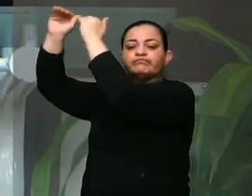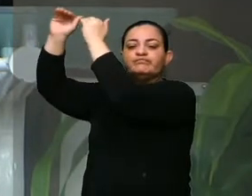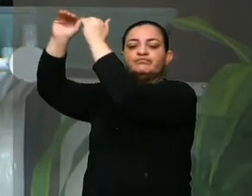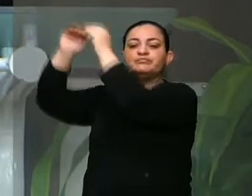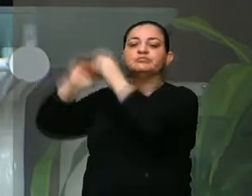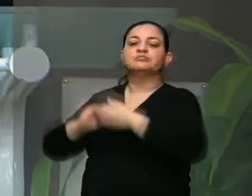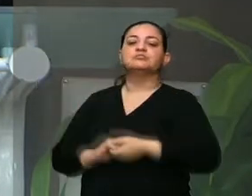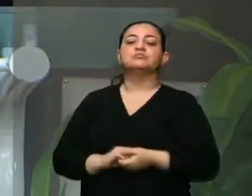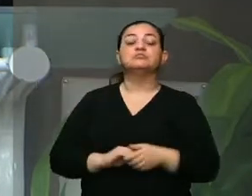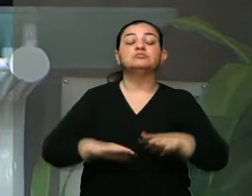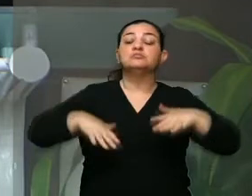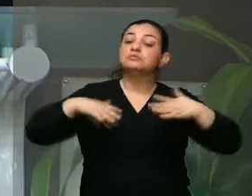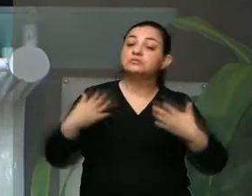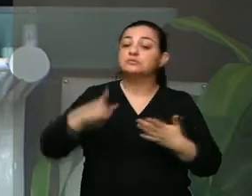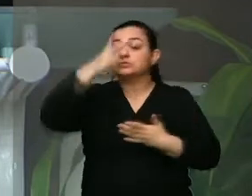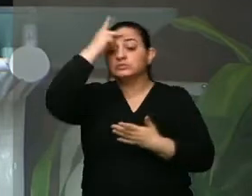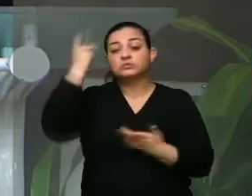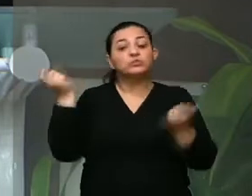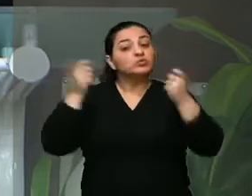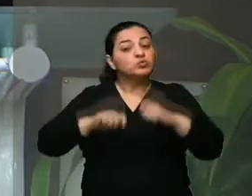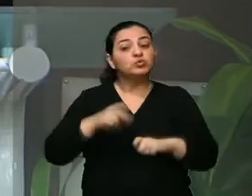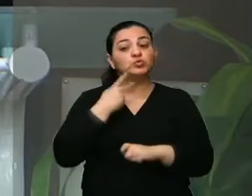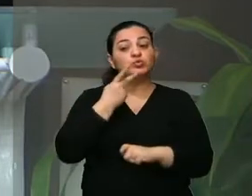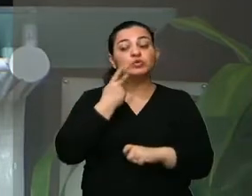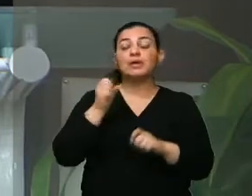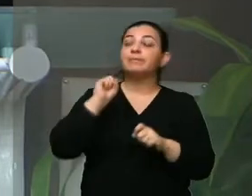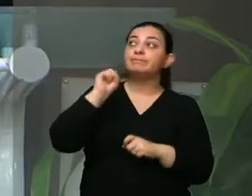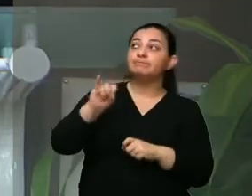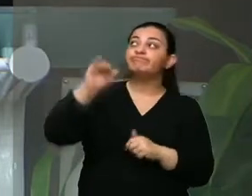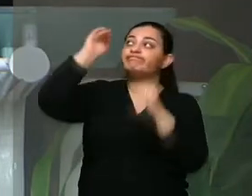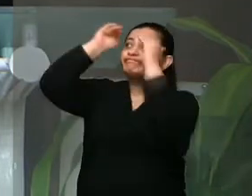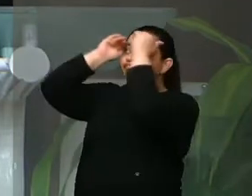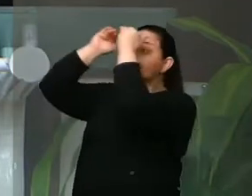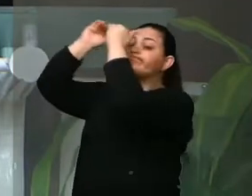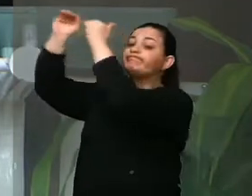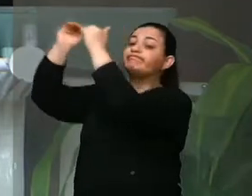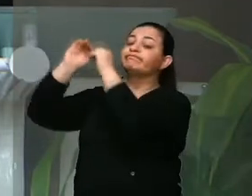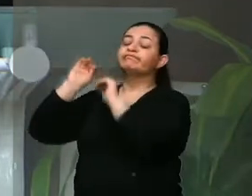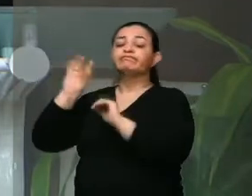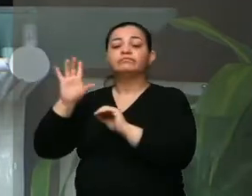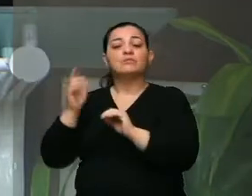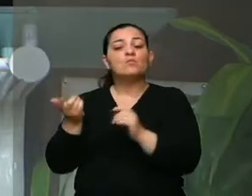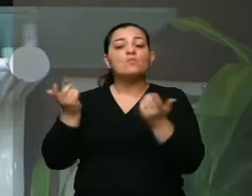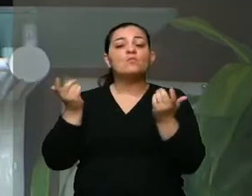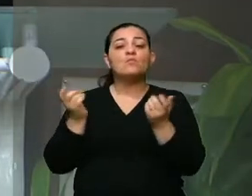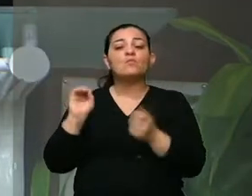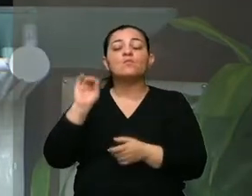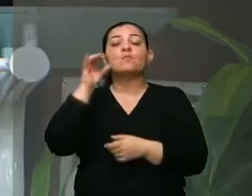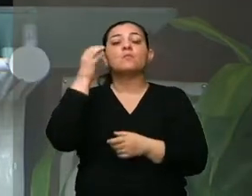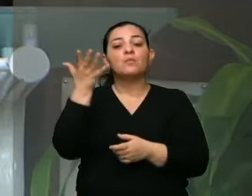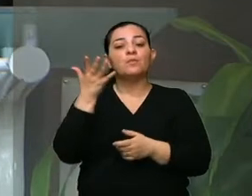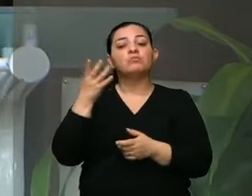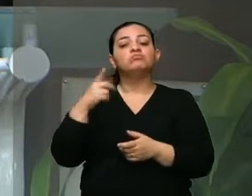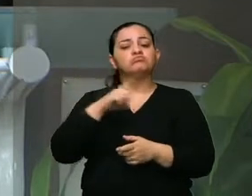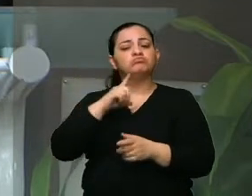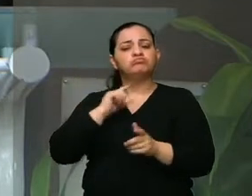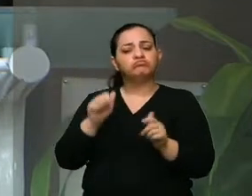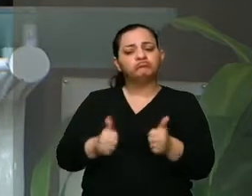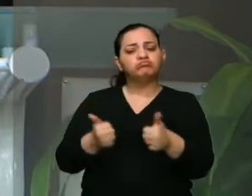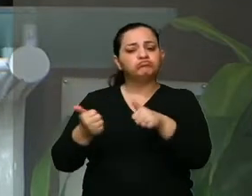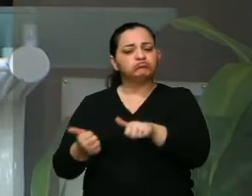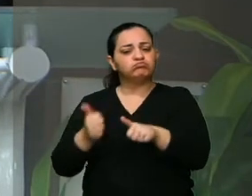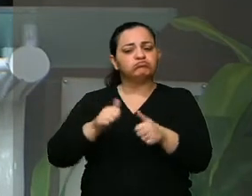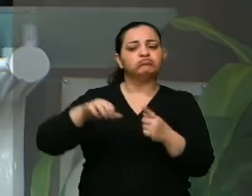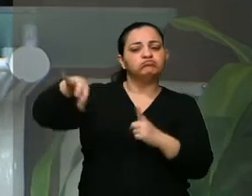aí alguém pode dizer mas se a obediência se a condição para obter o batismo do